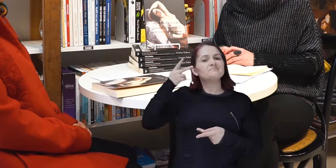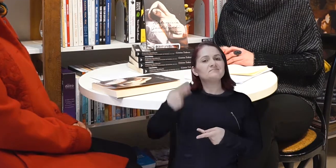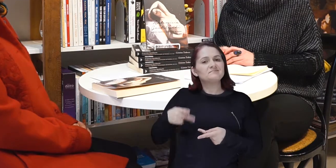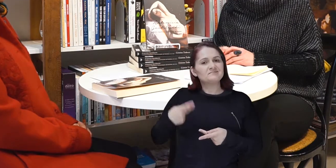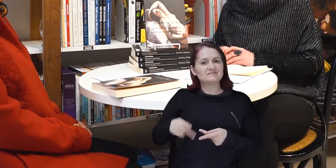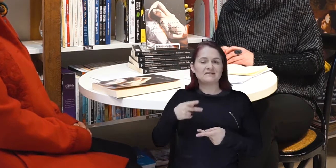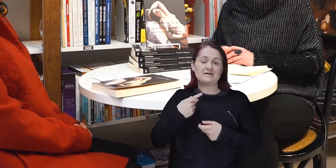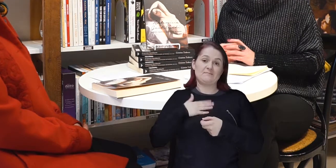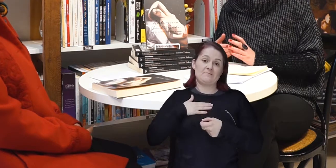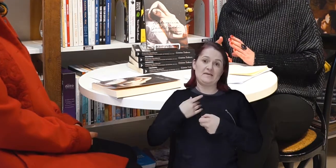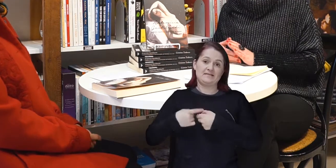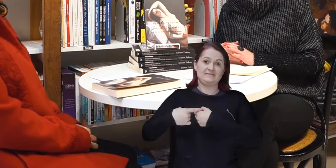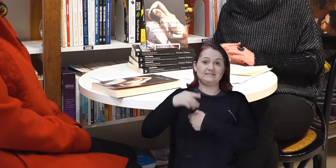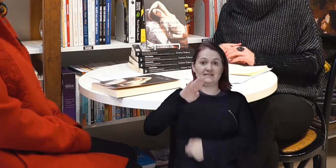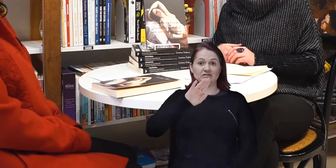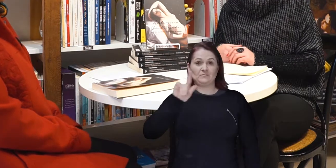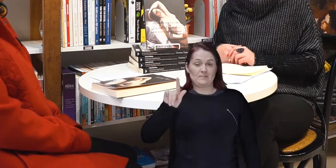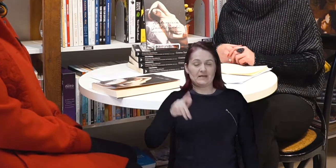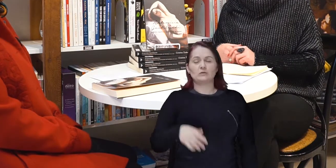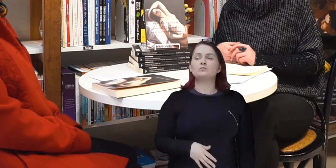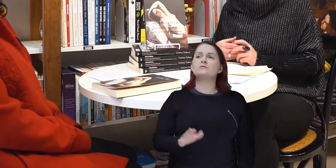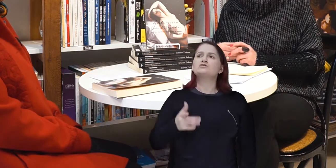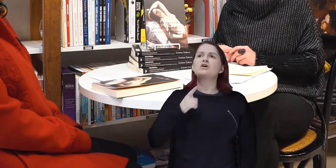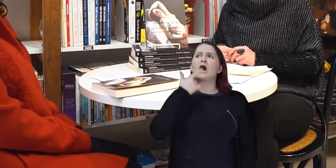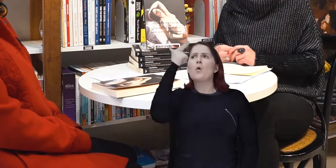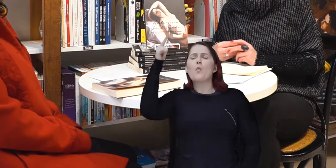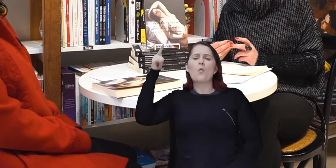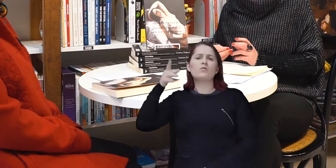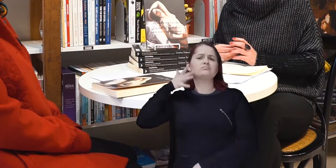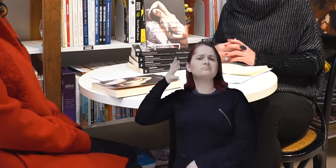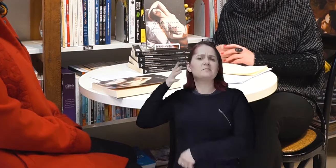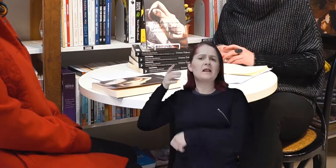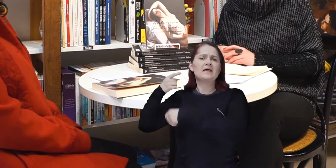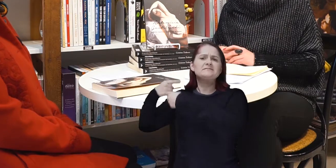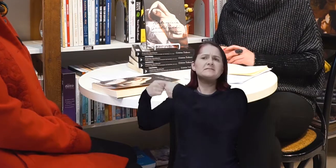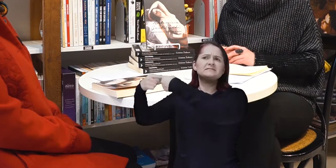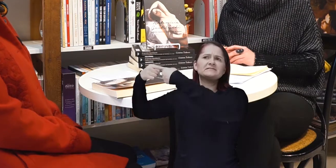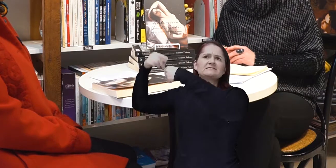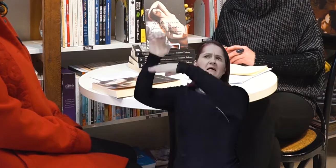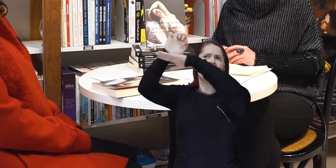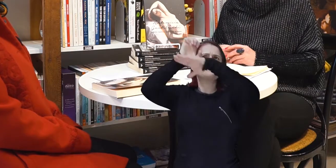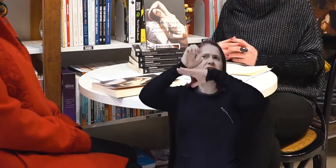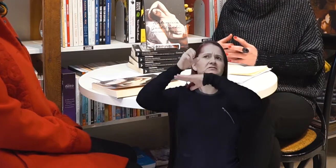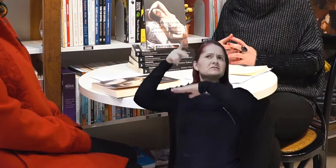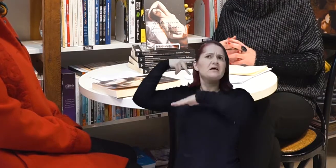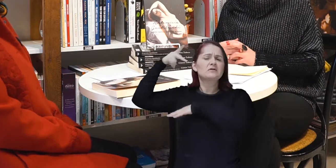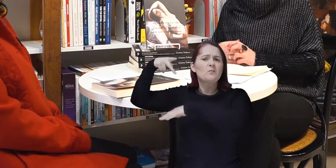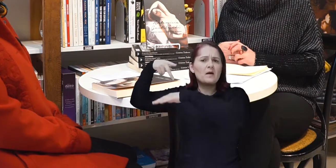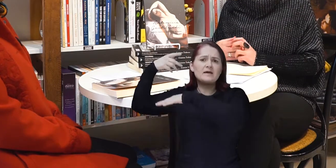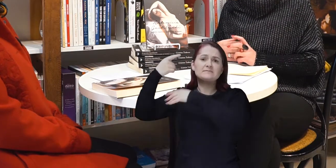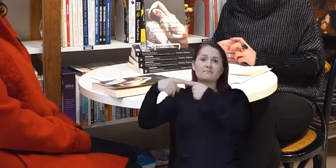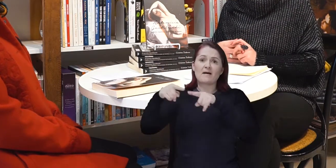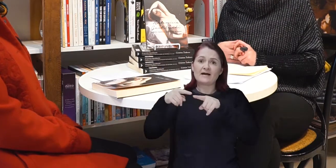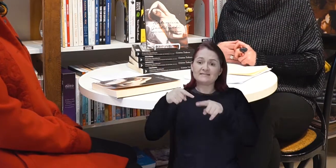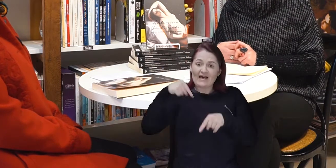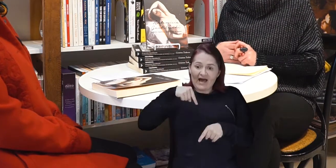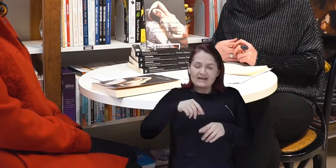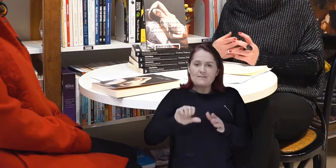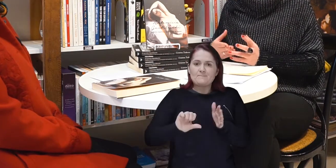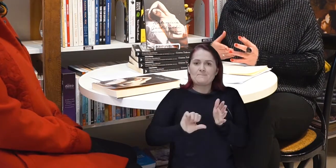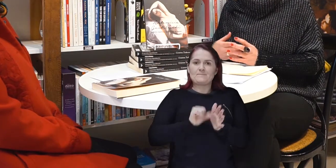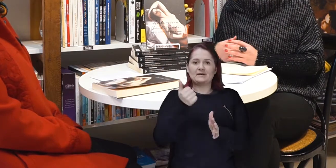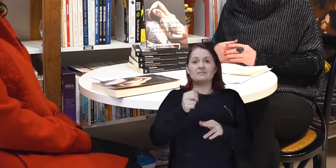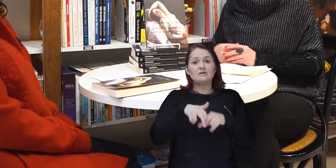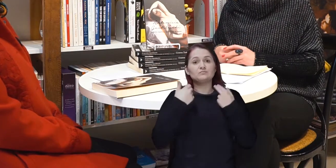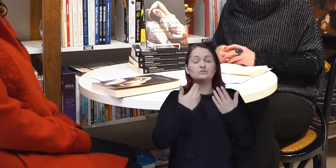Bento Gonçalves. Eu já tinha falado sobre ela em outros estados, em Brasília, em São Paulo, até em outros países, mas em Bento Gonçalves